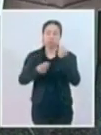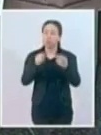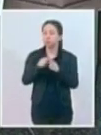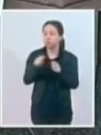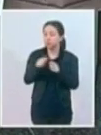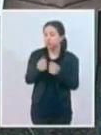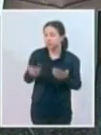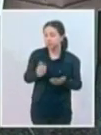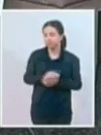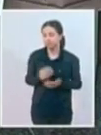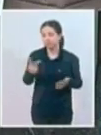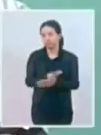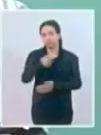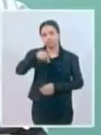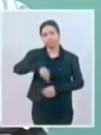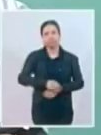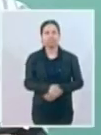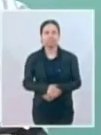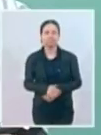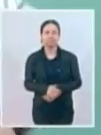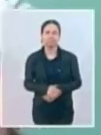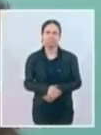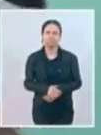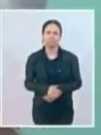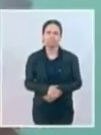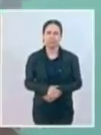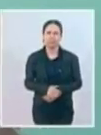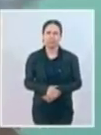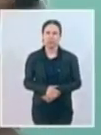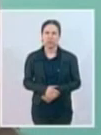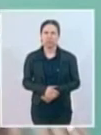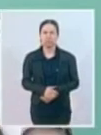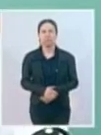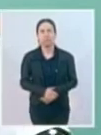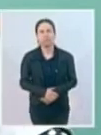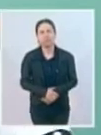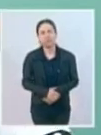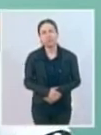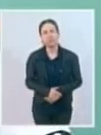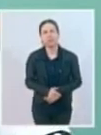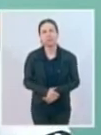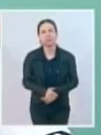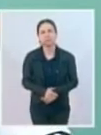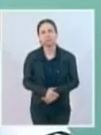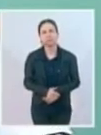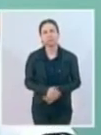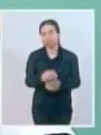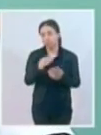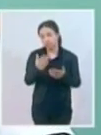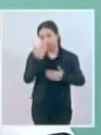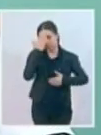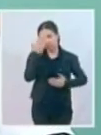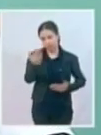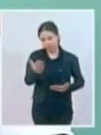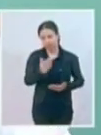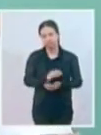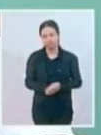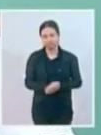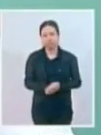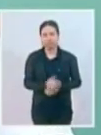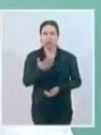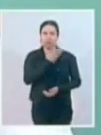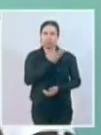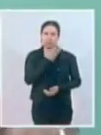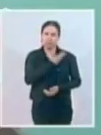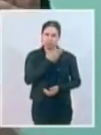de Uberlândia. Olha, eu quero de cara, né, de início, agradecer grandemente ao meu